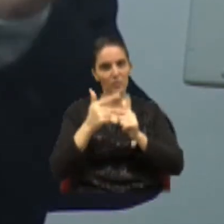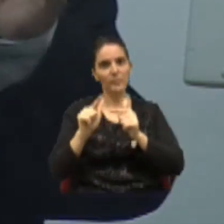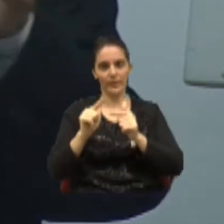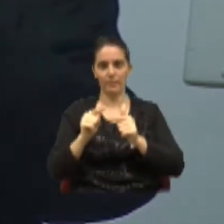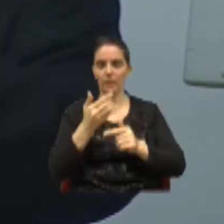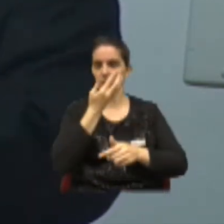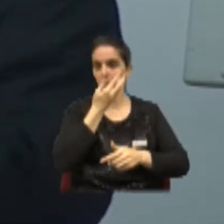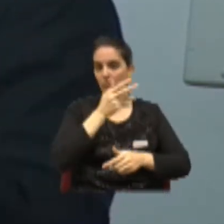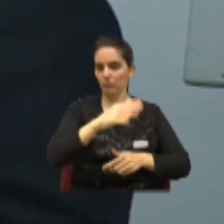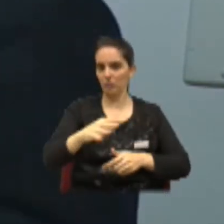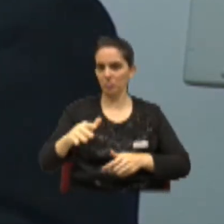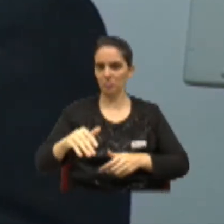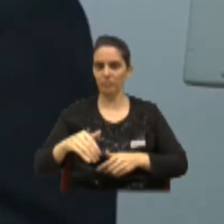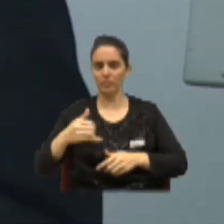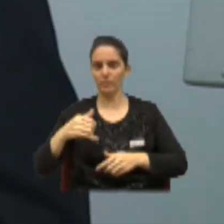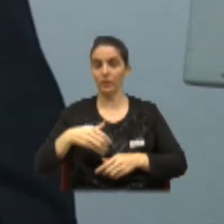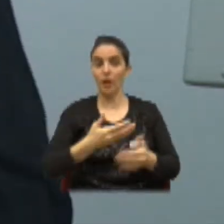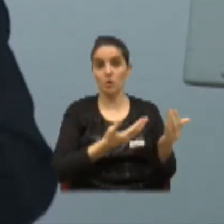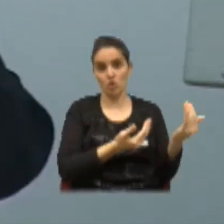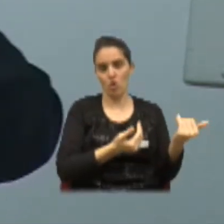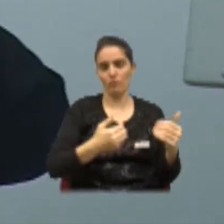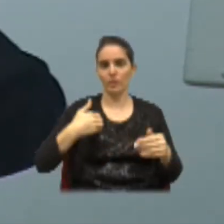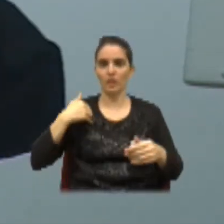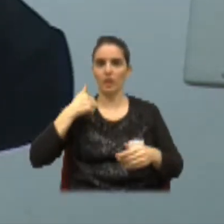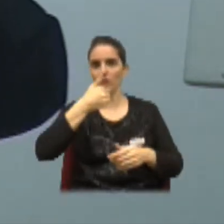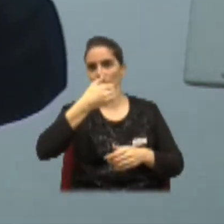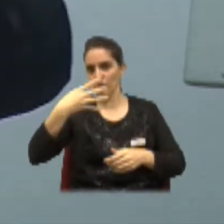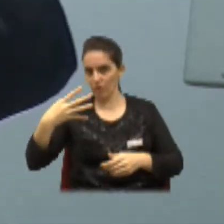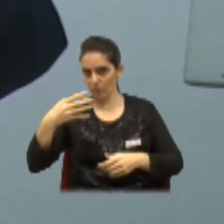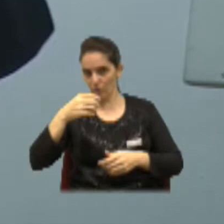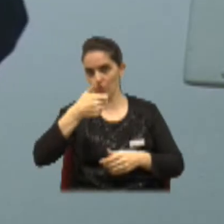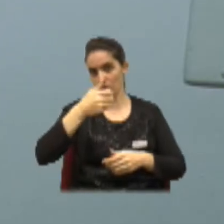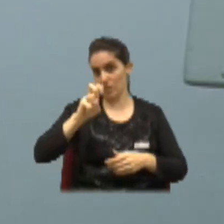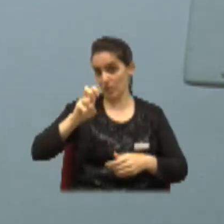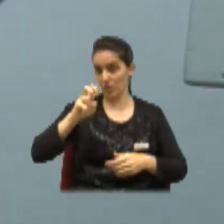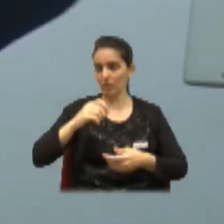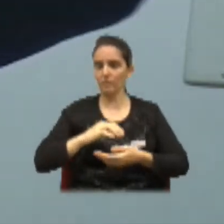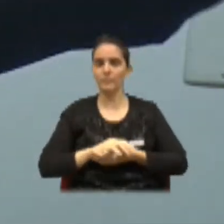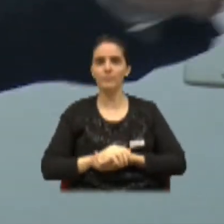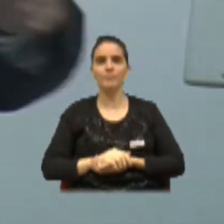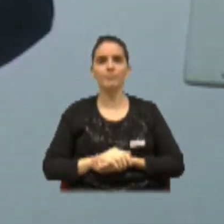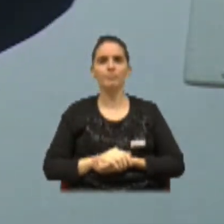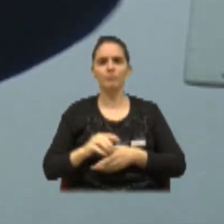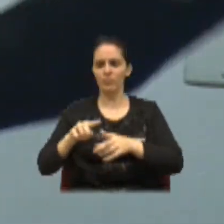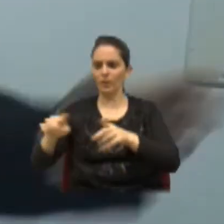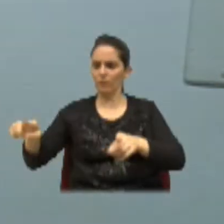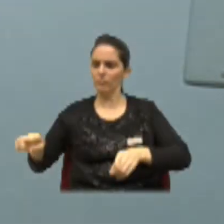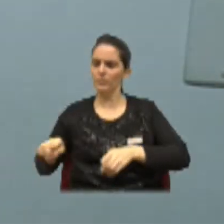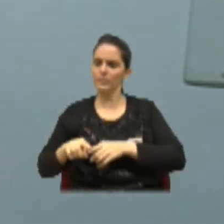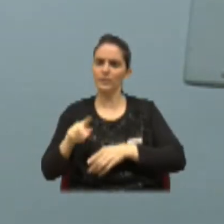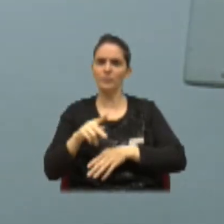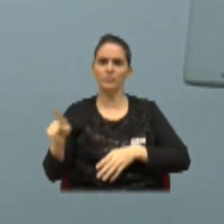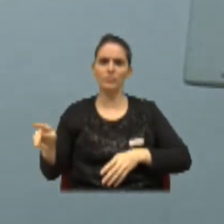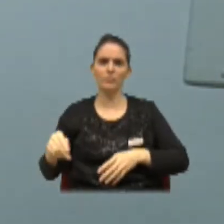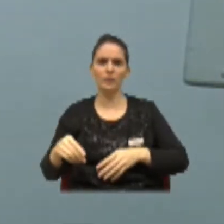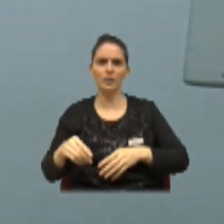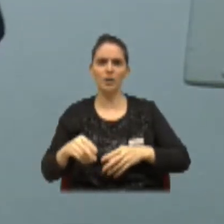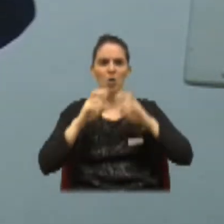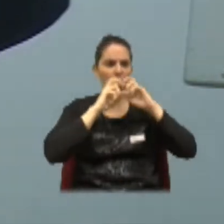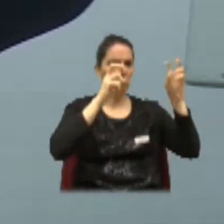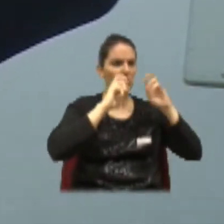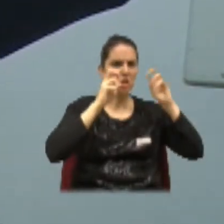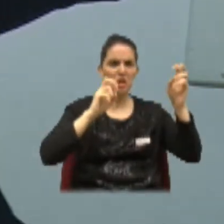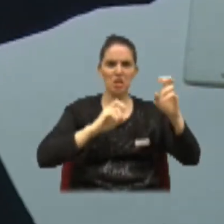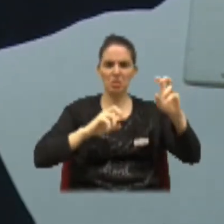de 14 para 15 anos. Eu estava na sala dos professores e, de repente, aquela gritaria, aquela correria, o menino falou